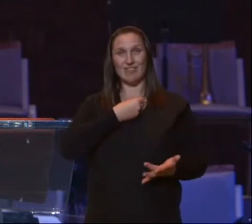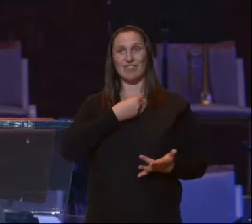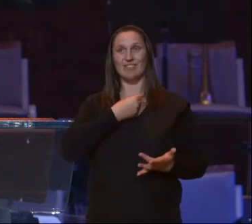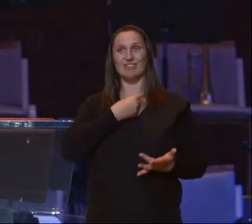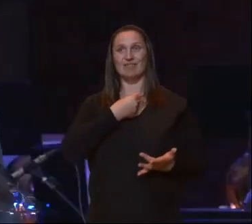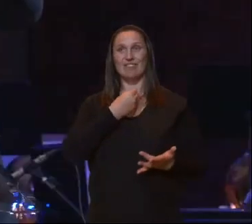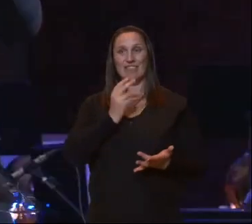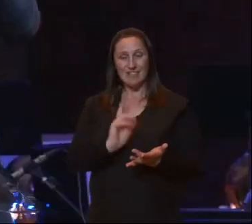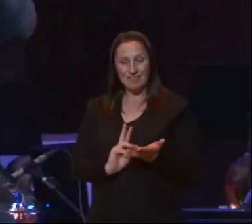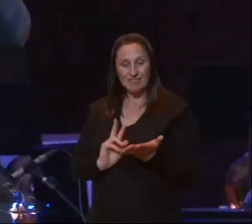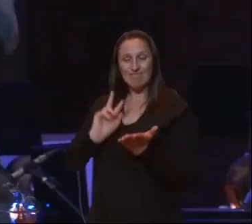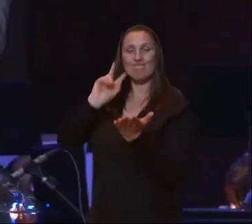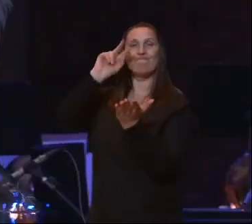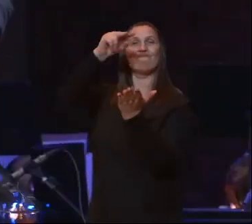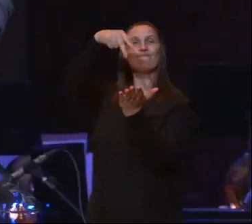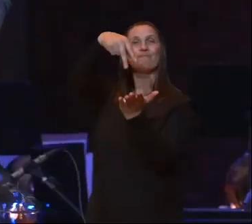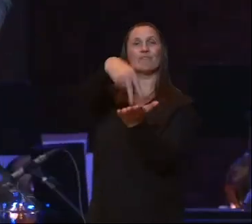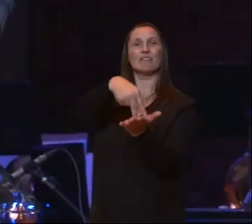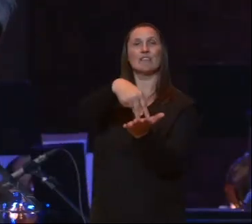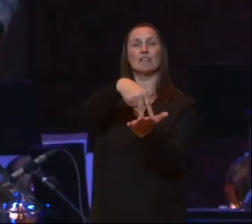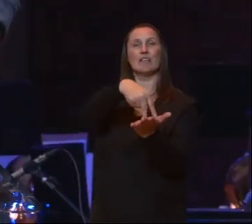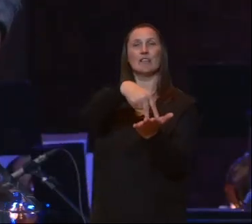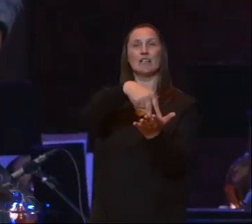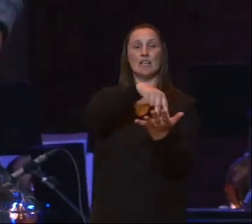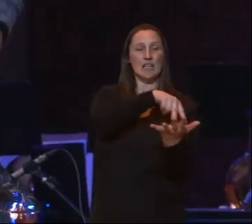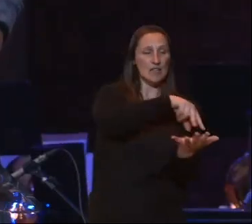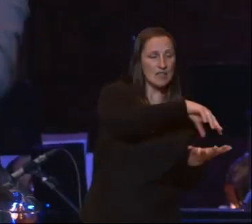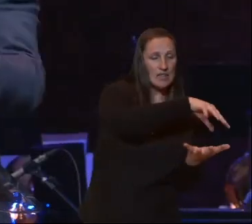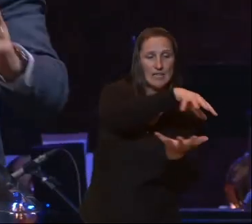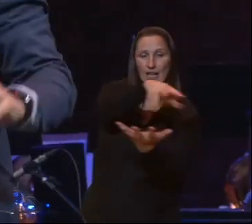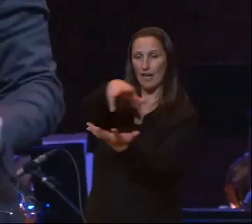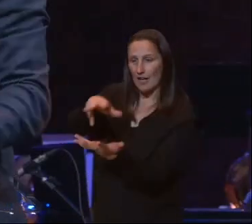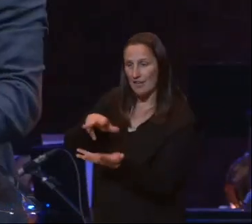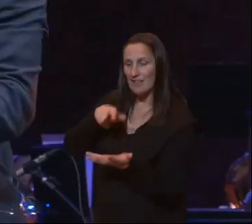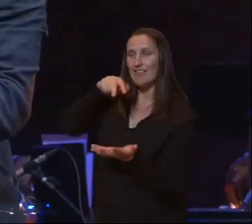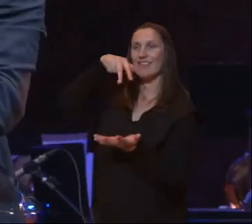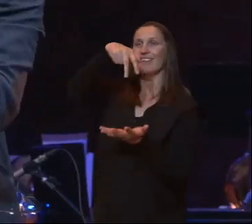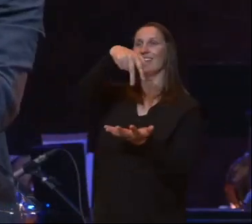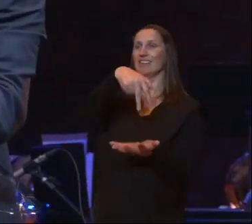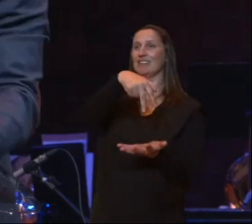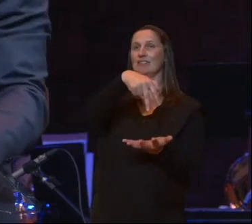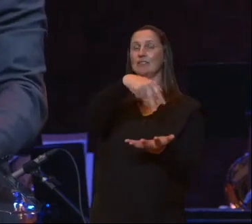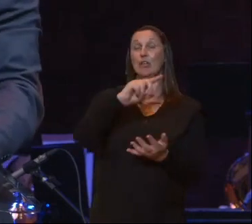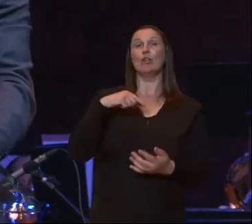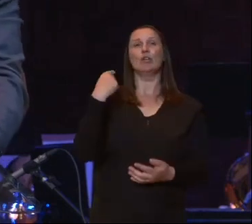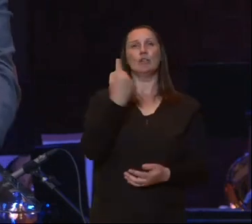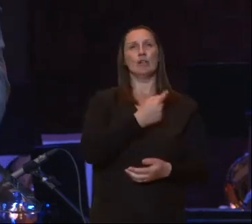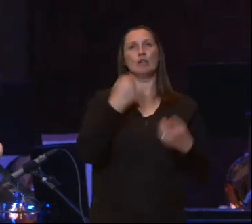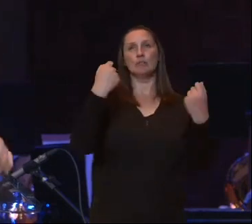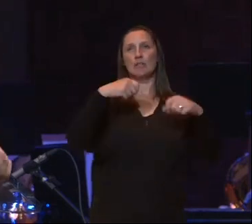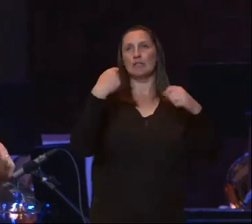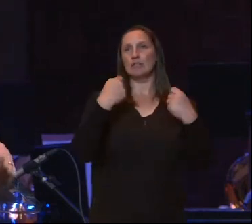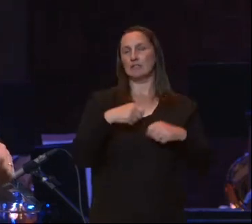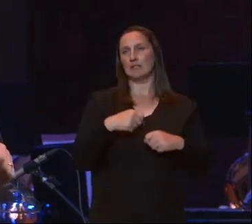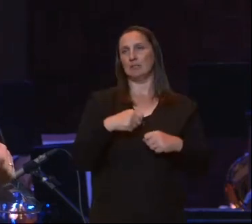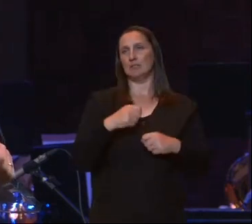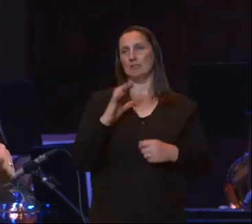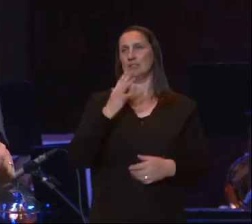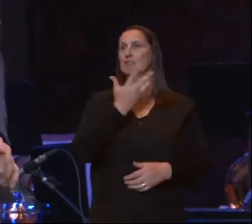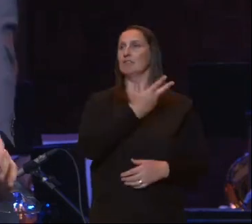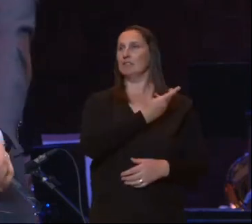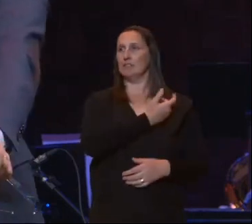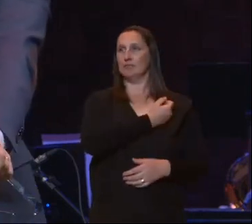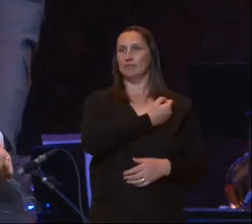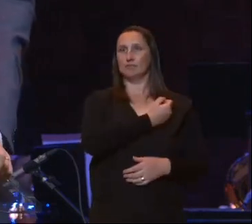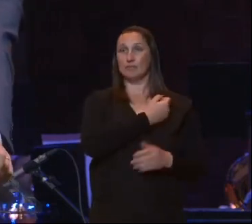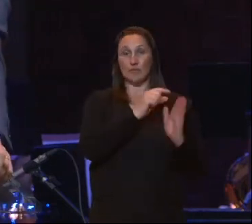se levantará sobre a terra. Nós precisamos de um resgatador porque somos pecadores.